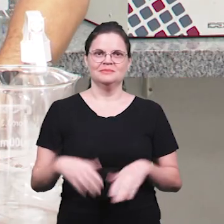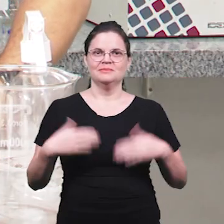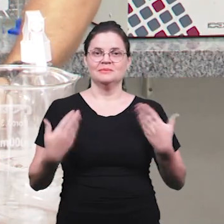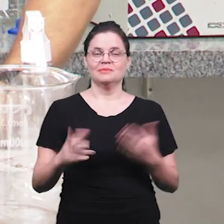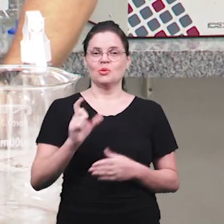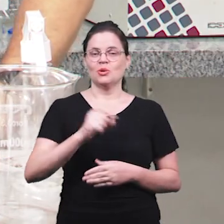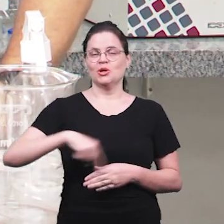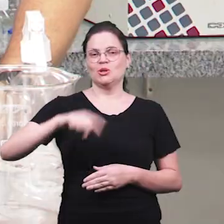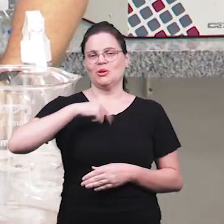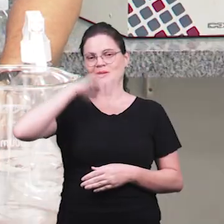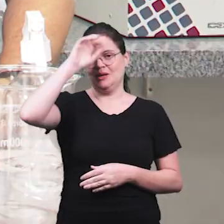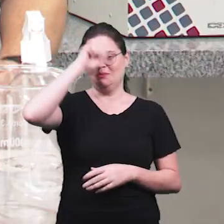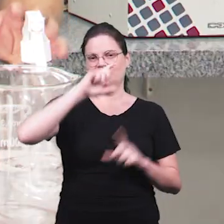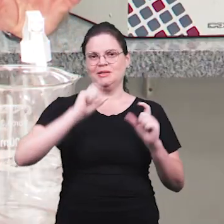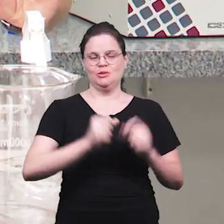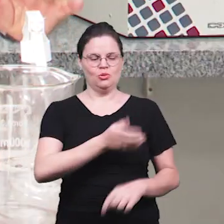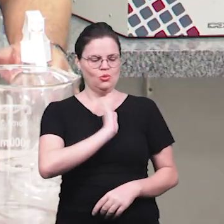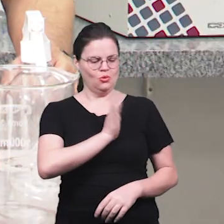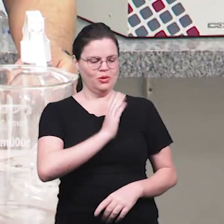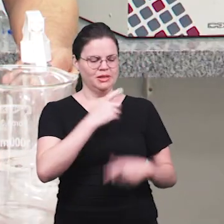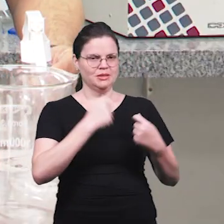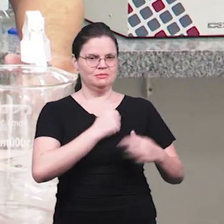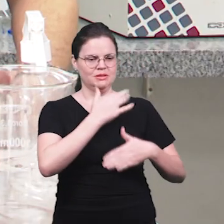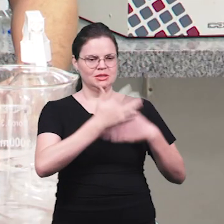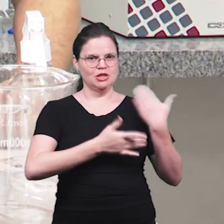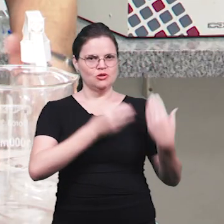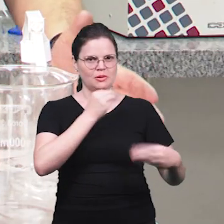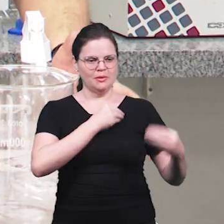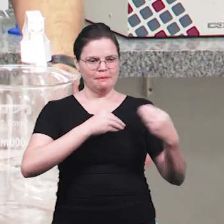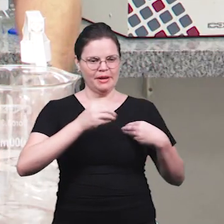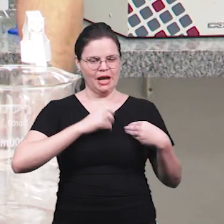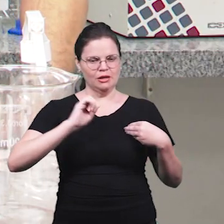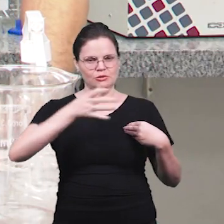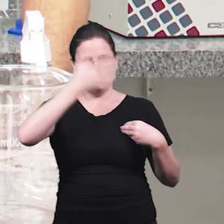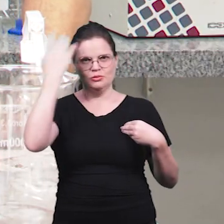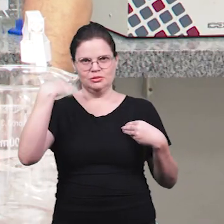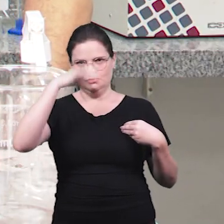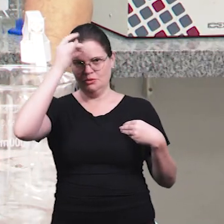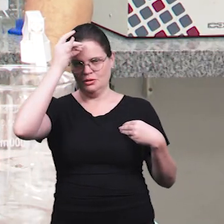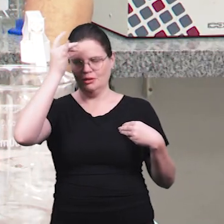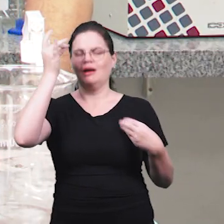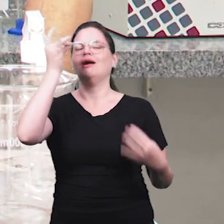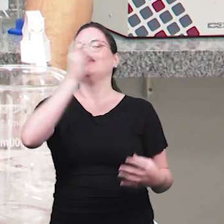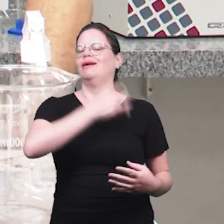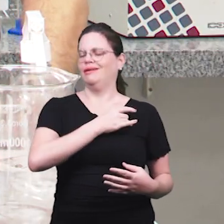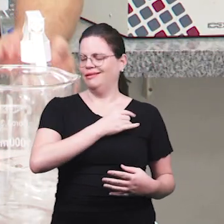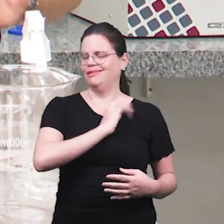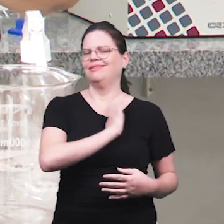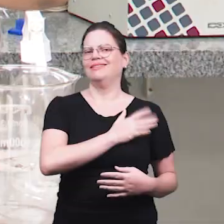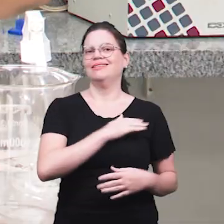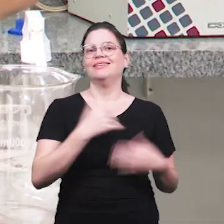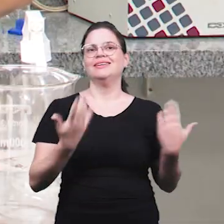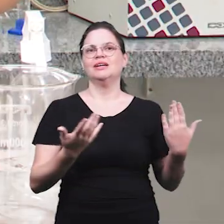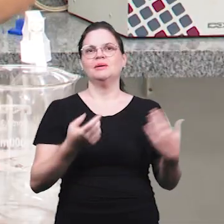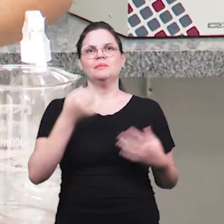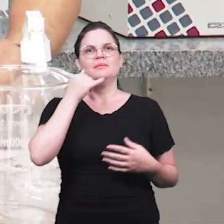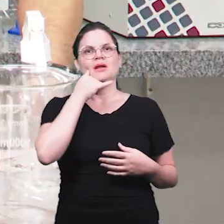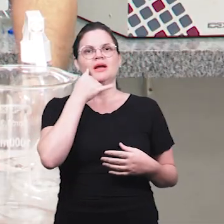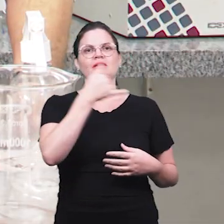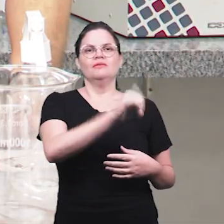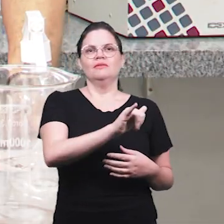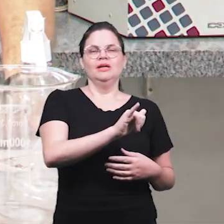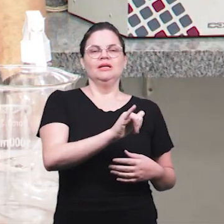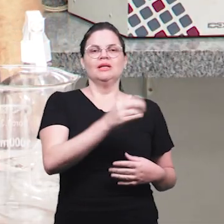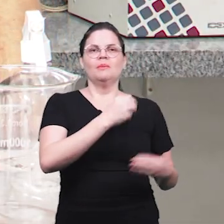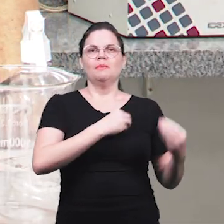Então o que a gente aprendeu hoje, Isaac? Nosso coração tem que estar cheio da água suja ou cheio do Espírito Santo? Espírito Santo. E para que não encha de água suja, ou seja, não